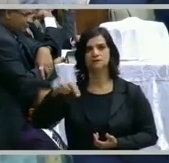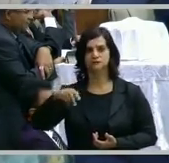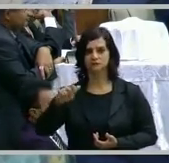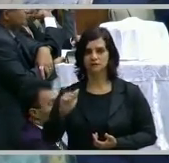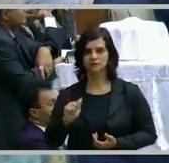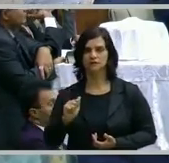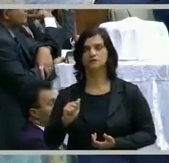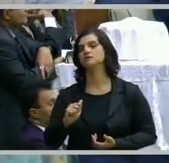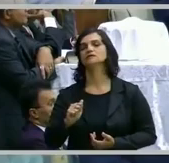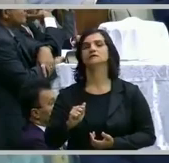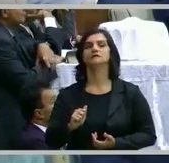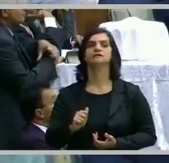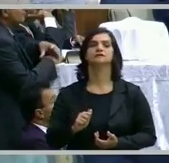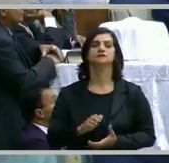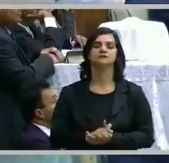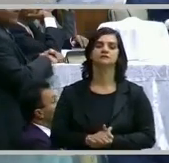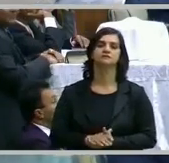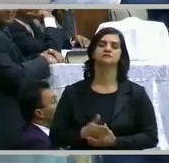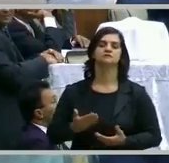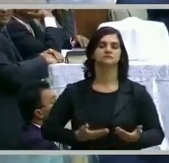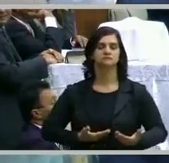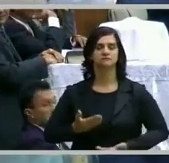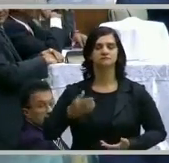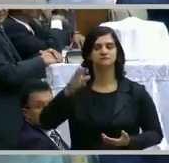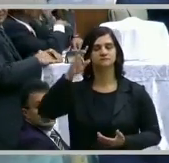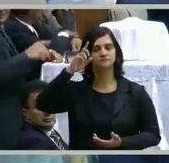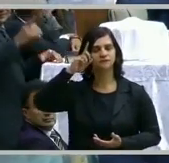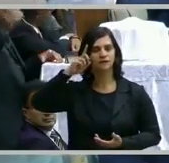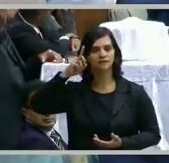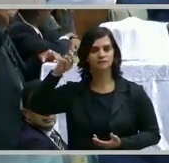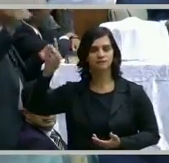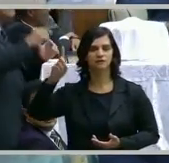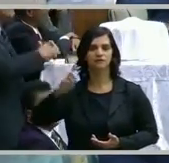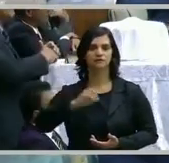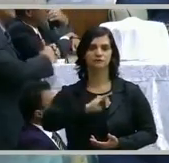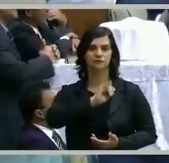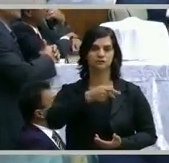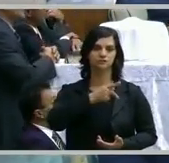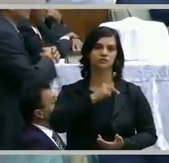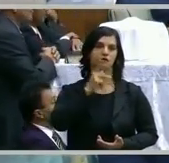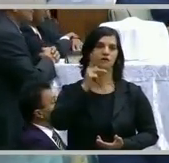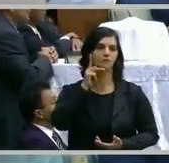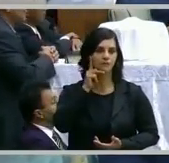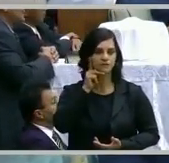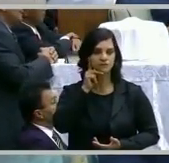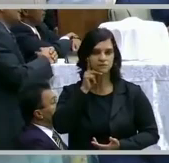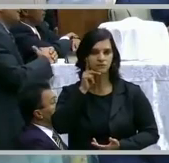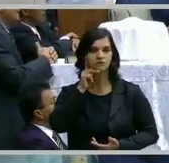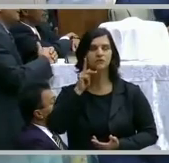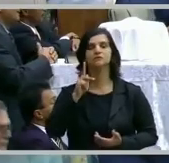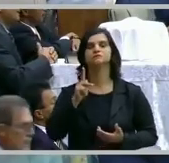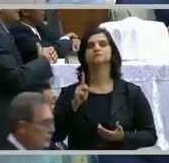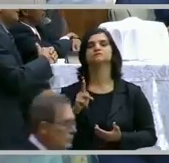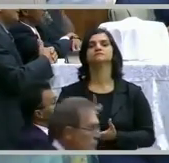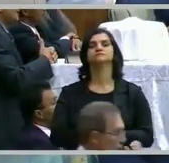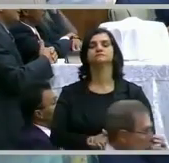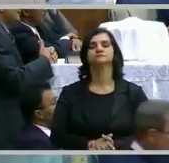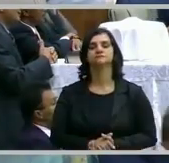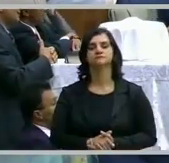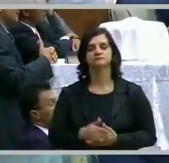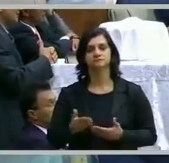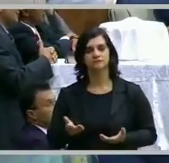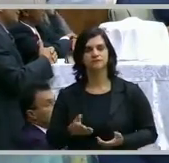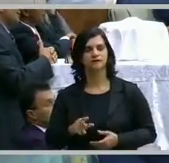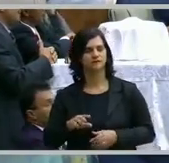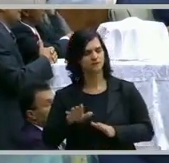na Praia do Bercer. Alguém conhece a Praia do Bercer ali em João Pessoa? Pronto, pois ele é pastor ali naquele bairro. Pastor, o senhor está na